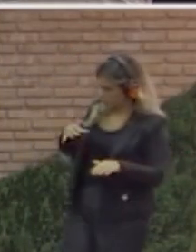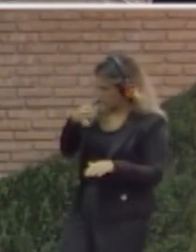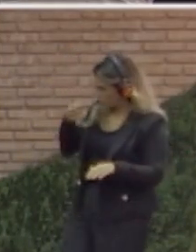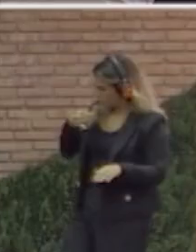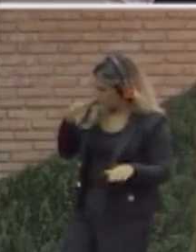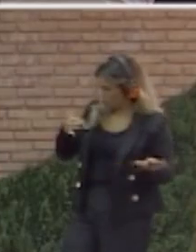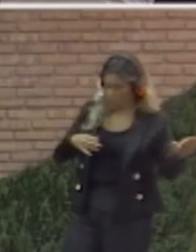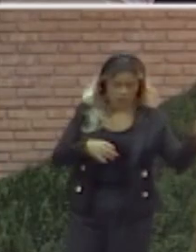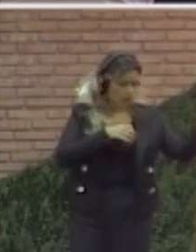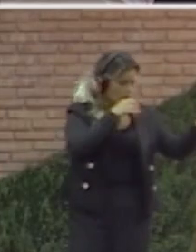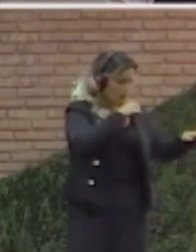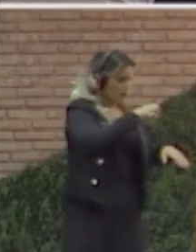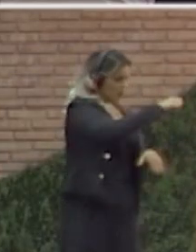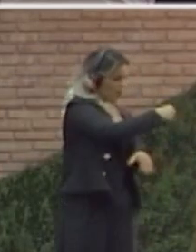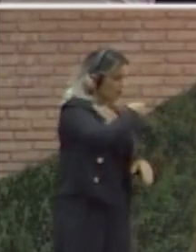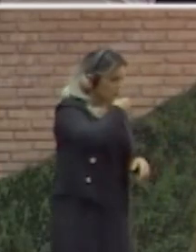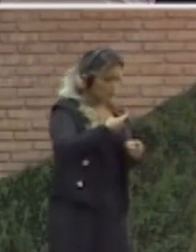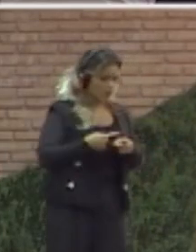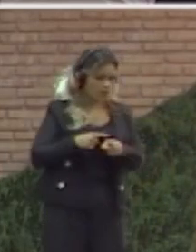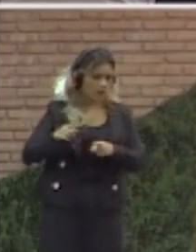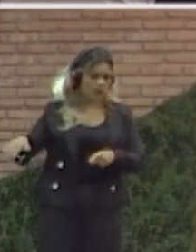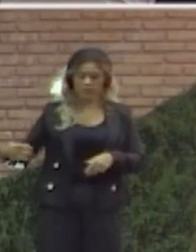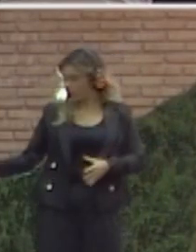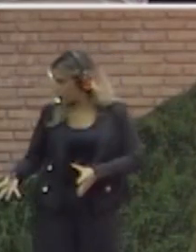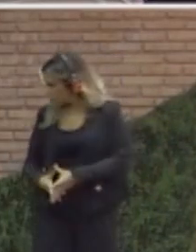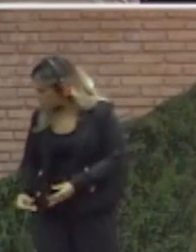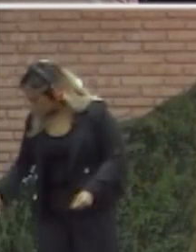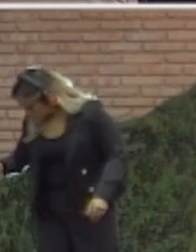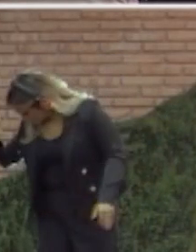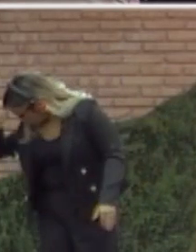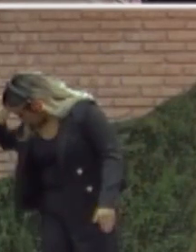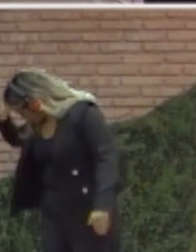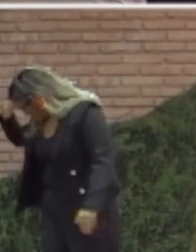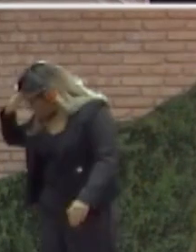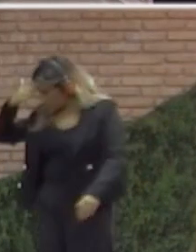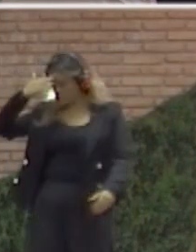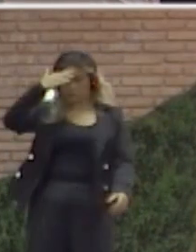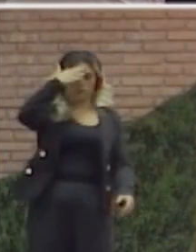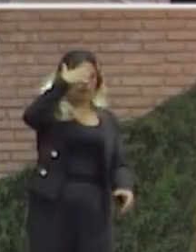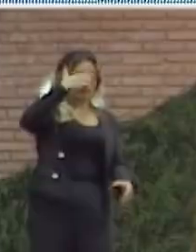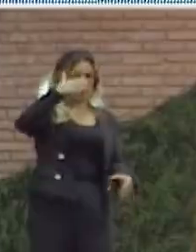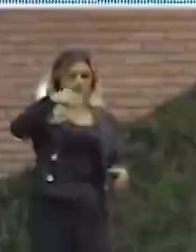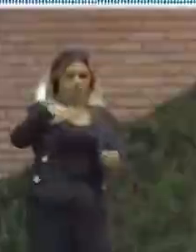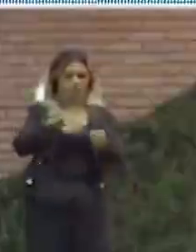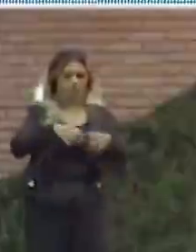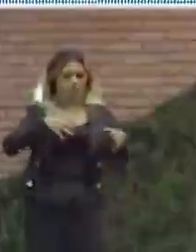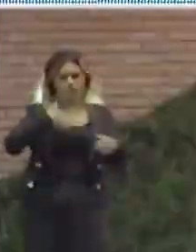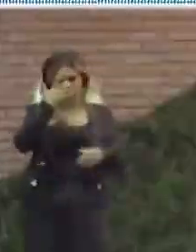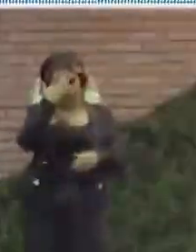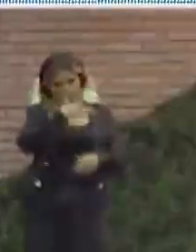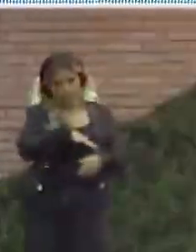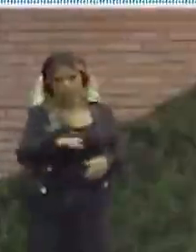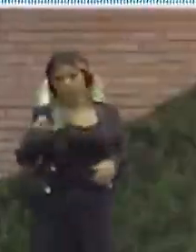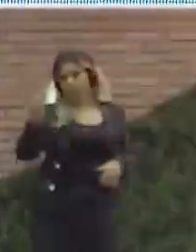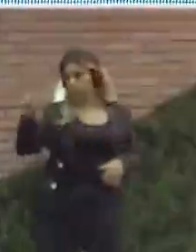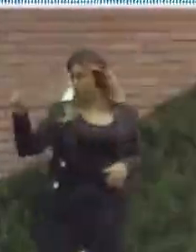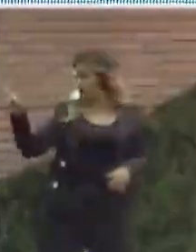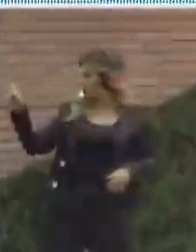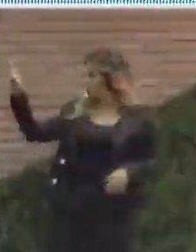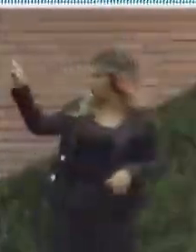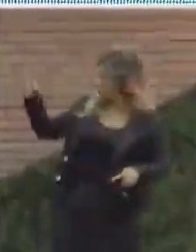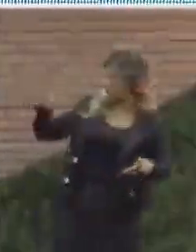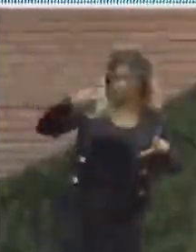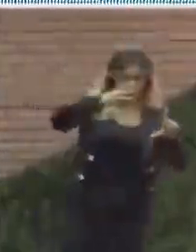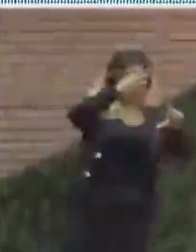Você me empresta seu microfone, que eu sumi com o meu, ele desapareceu. Mágica. Não, chamou muita atenção o gráfico que